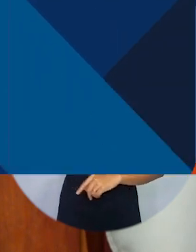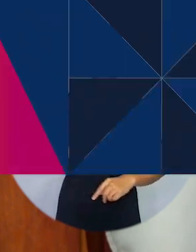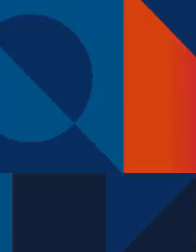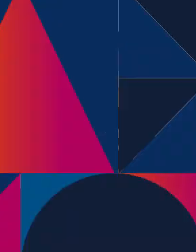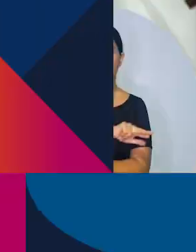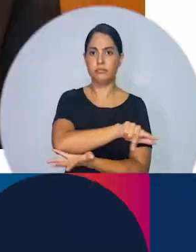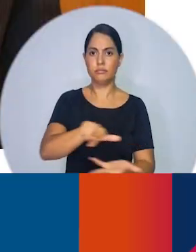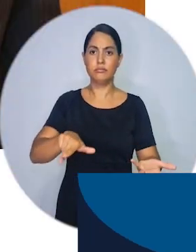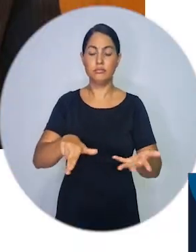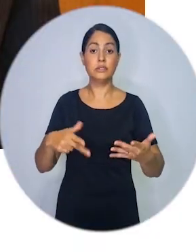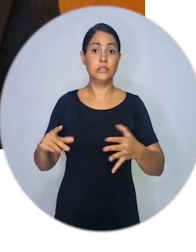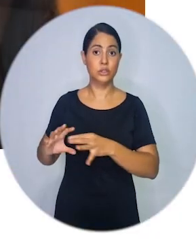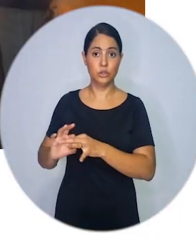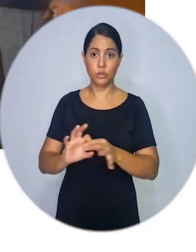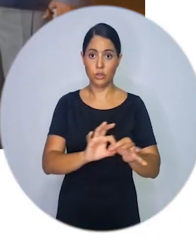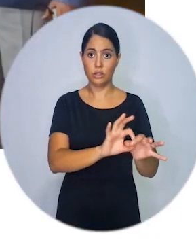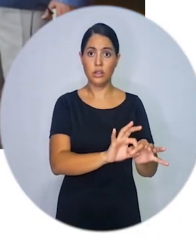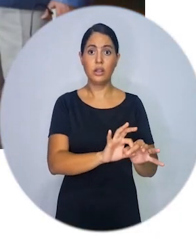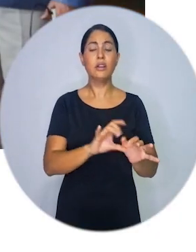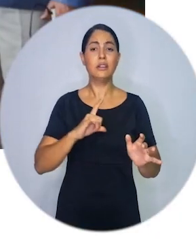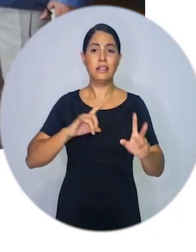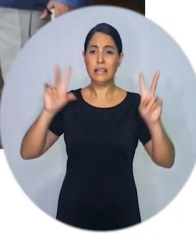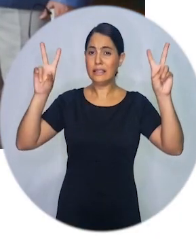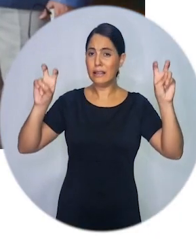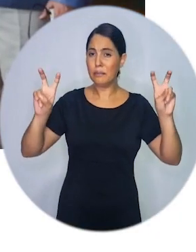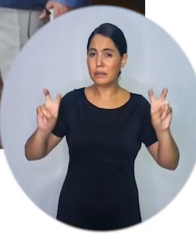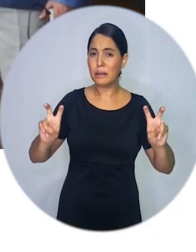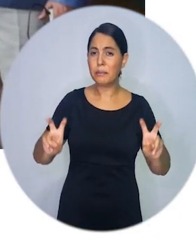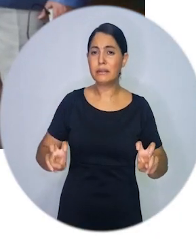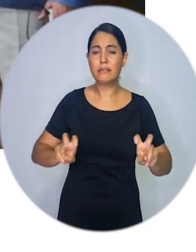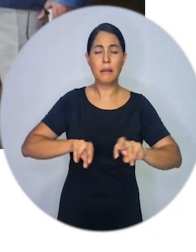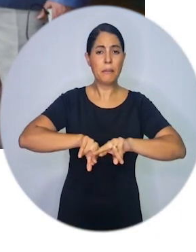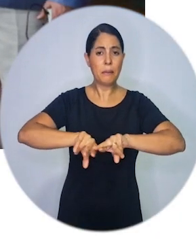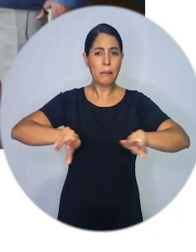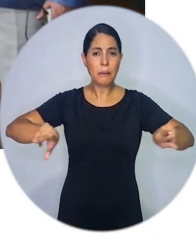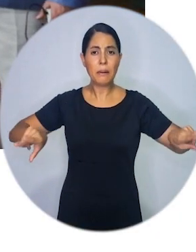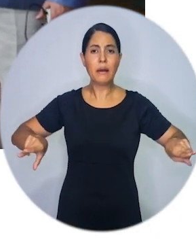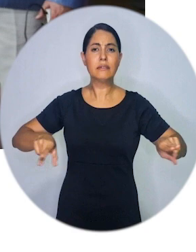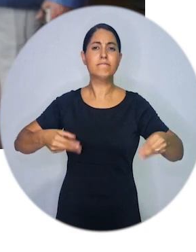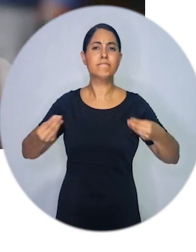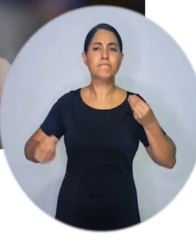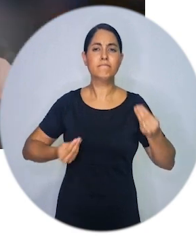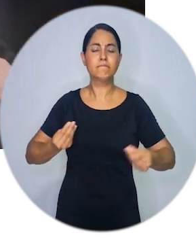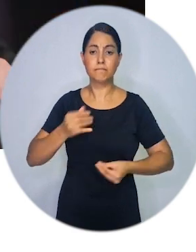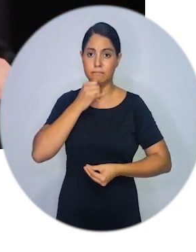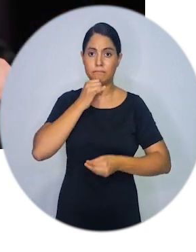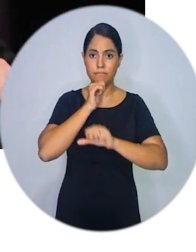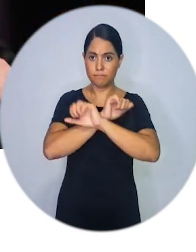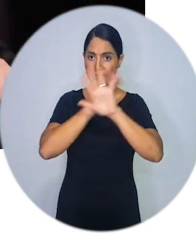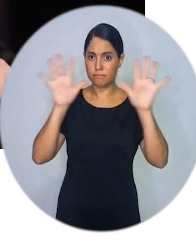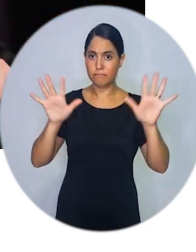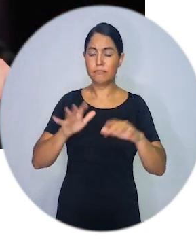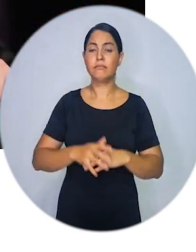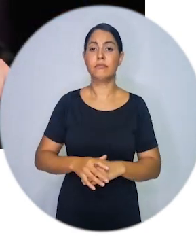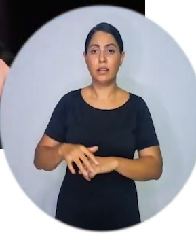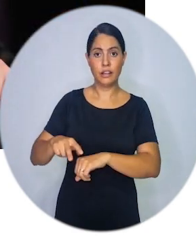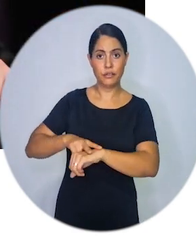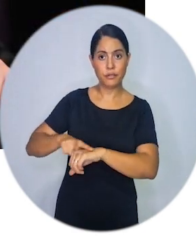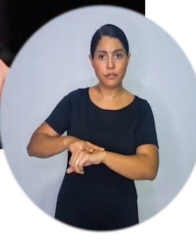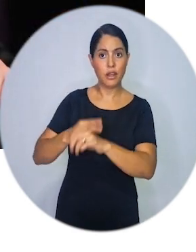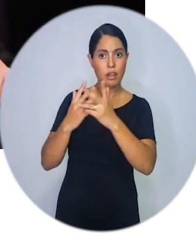identidade, religiosas. Temos o potencial de avançar em sistemas sensíveis, em temas urgentes, como a economia